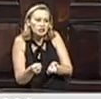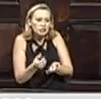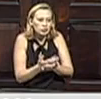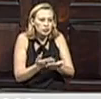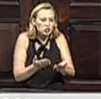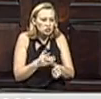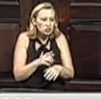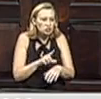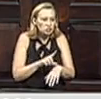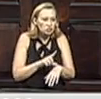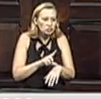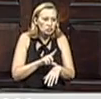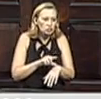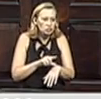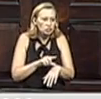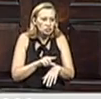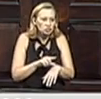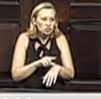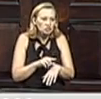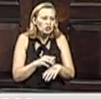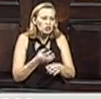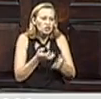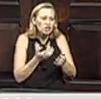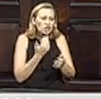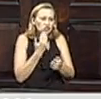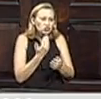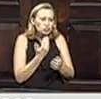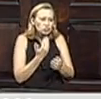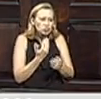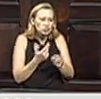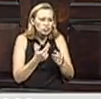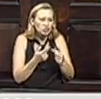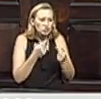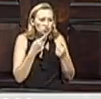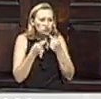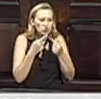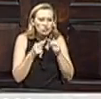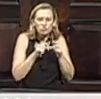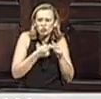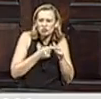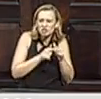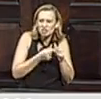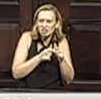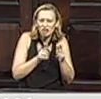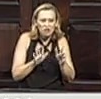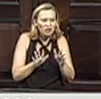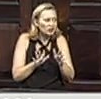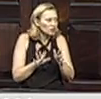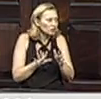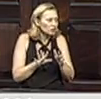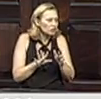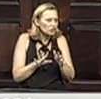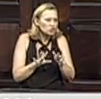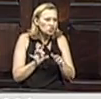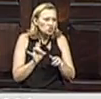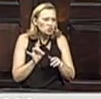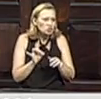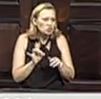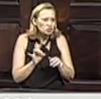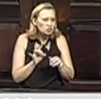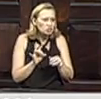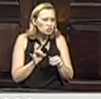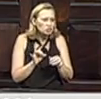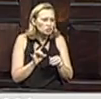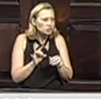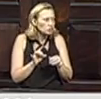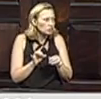Excelência quer discutir? Quero discutir para por explicar favor. que eu vou pedir verificação. E é uma Vai coisa pedir. tão Faz aí e a gente...